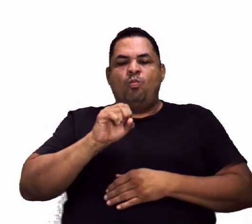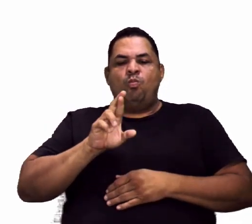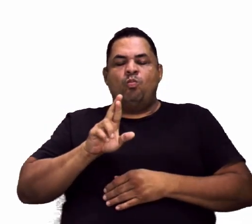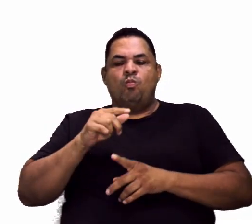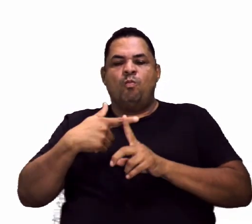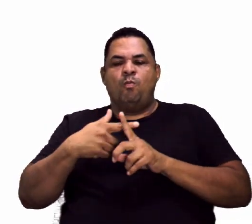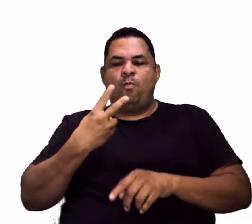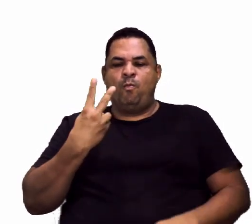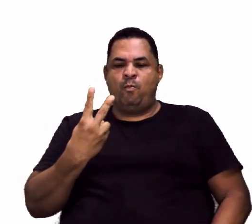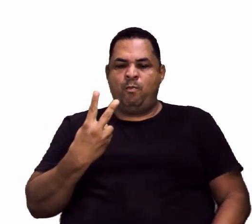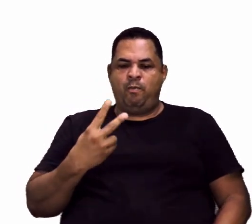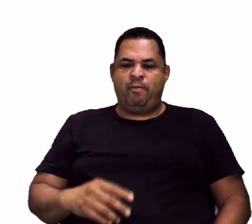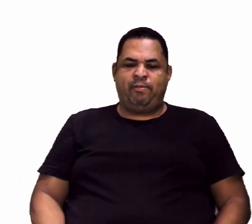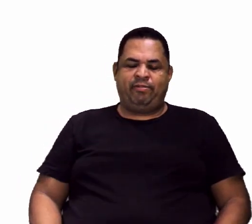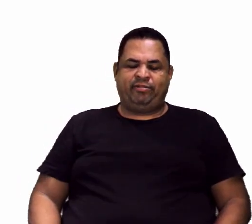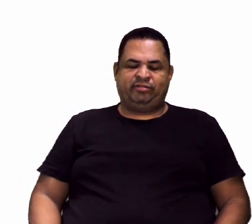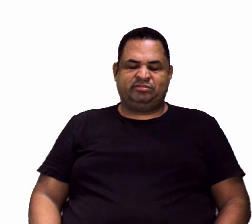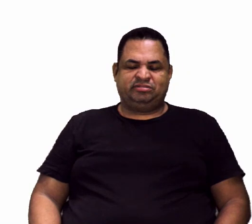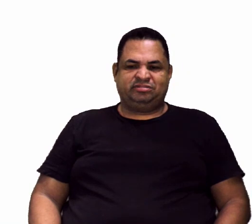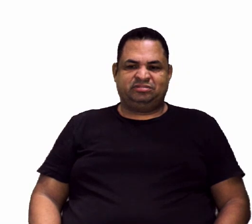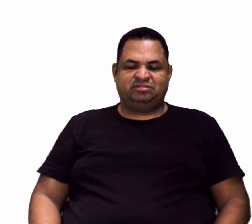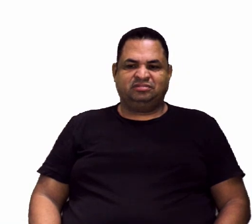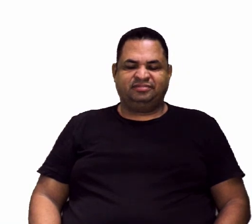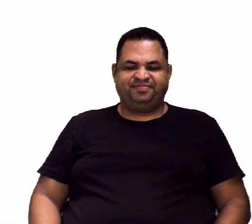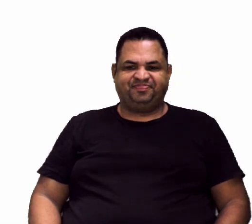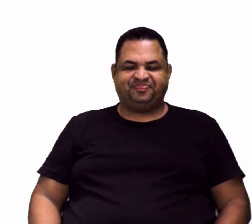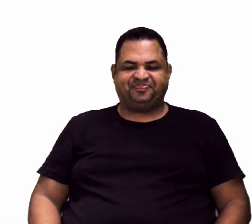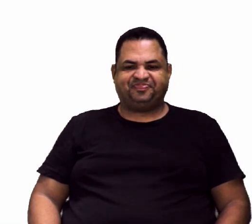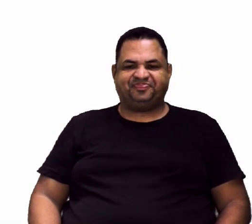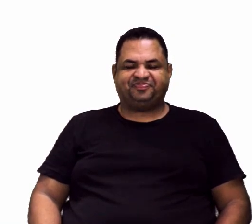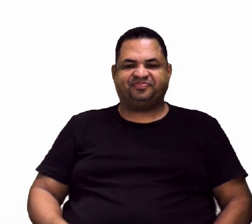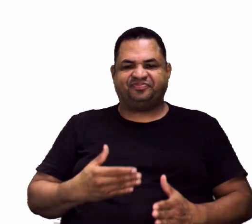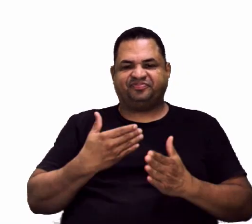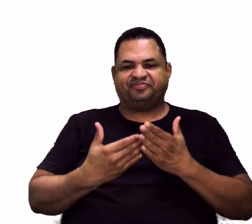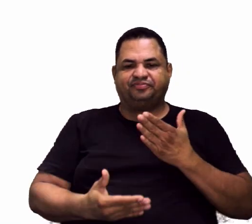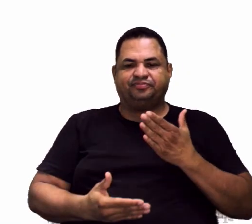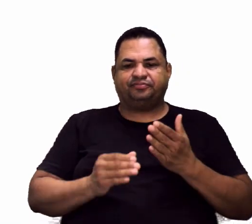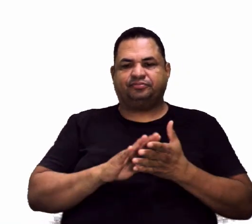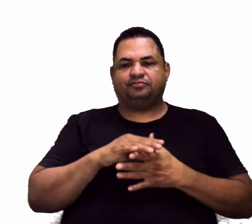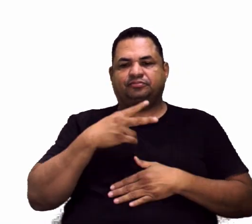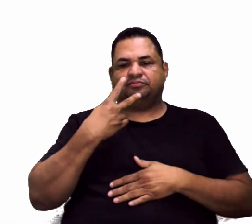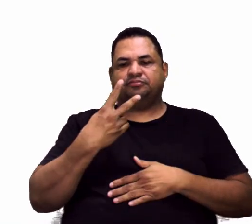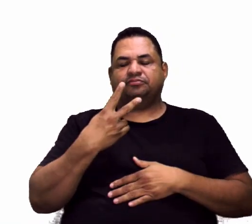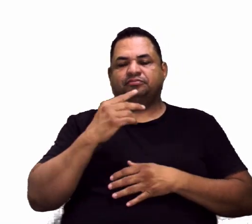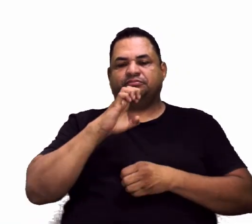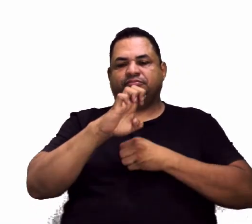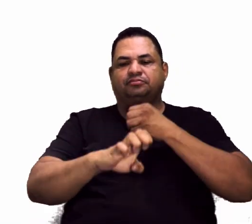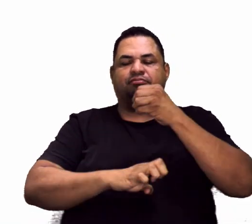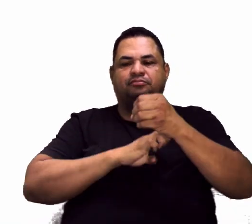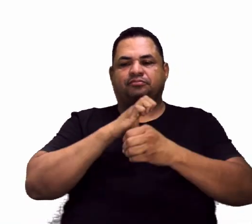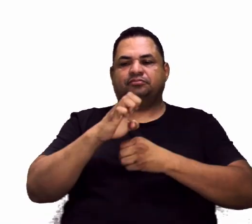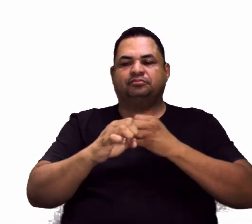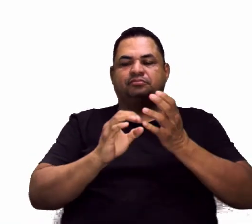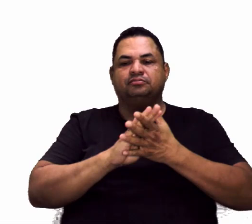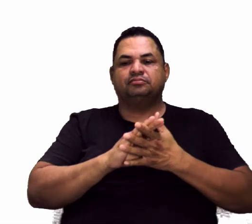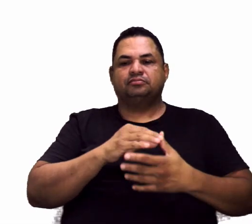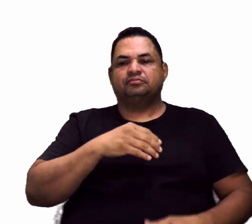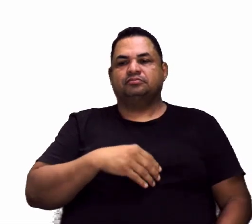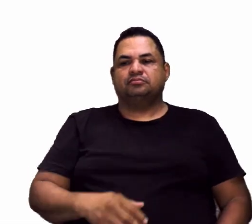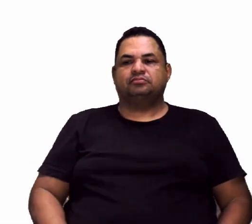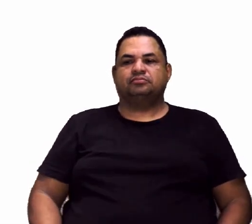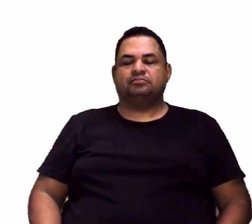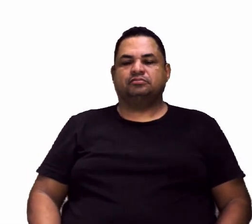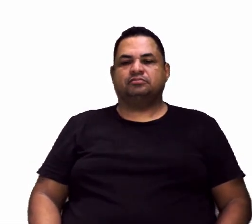bom? Então, ele foi retirado, se era 32 elétrons, foi tirado 5s2. E aí ele ficou com